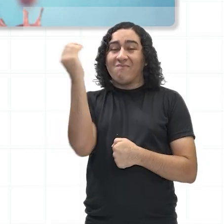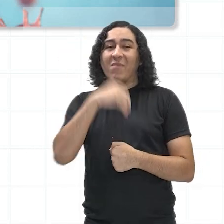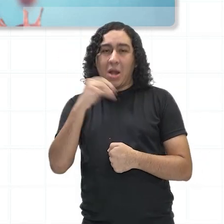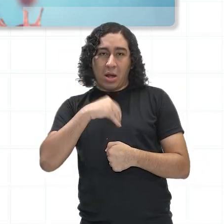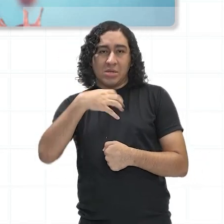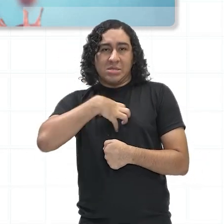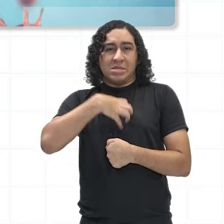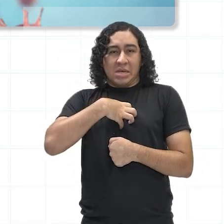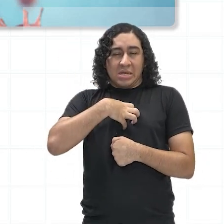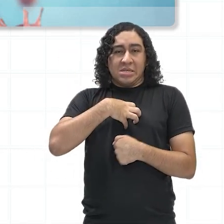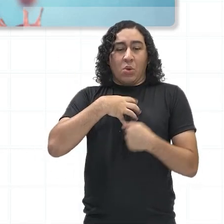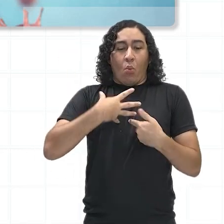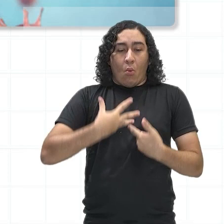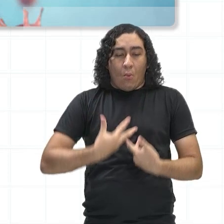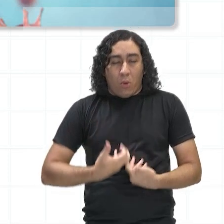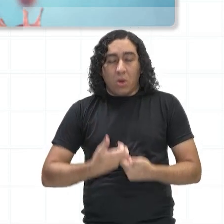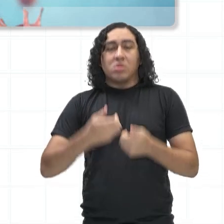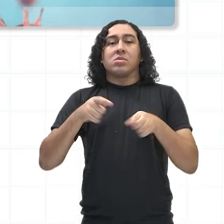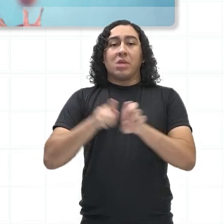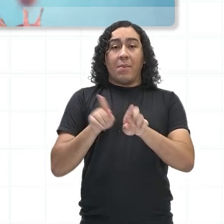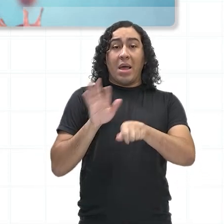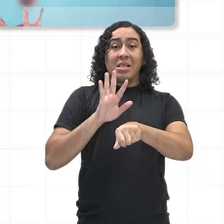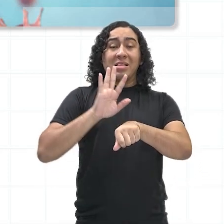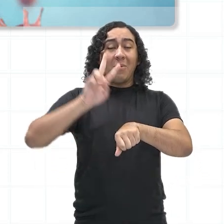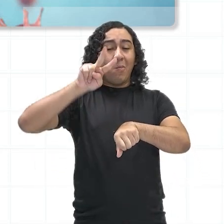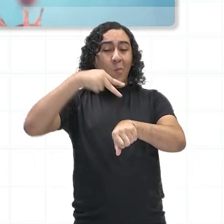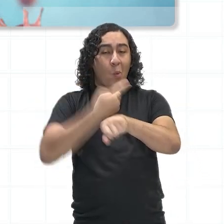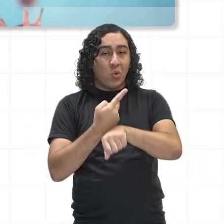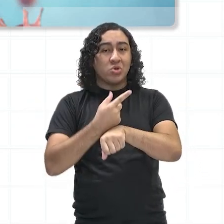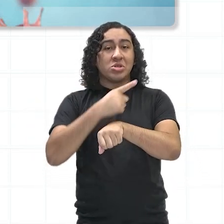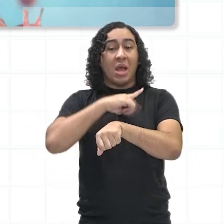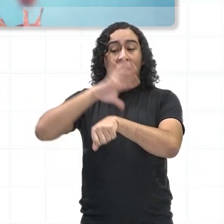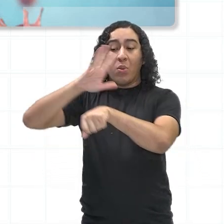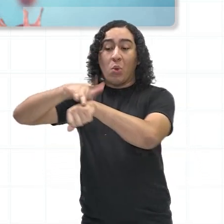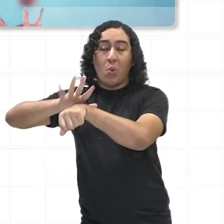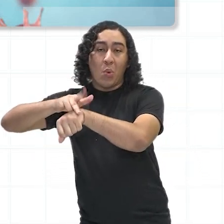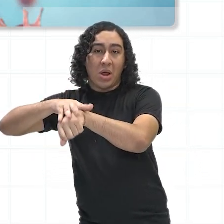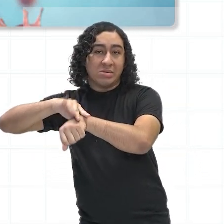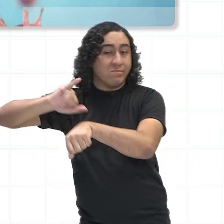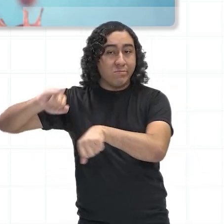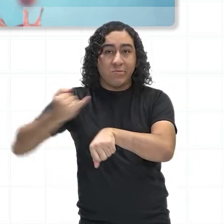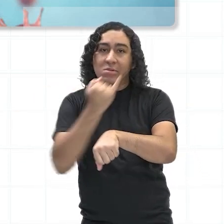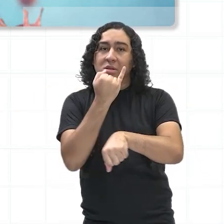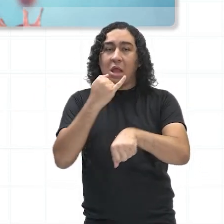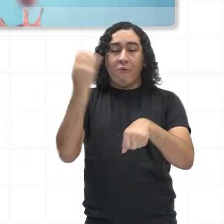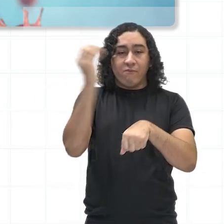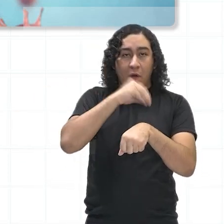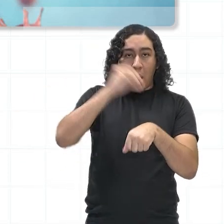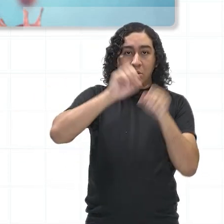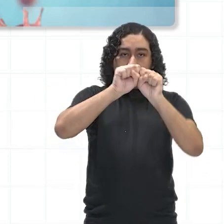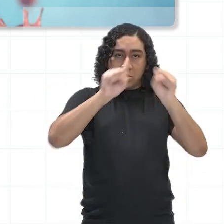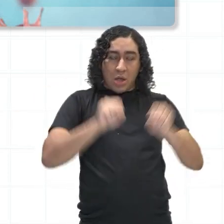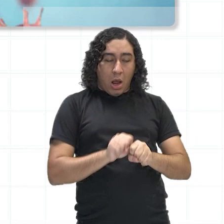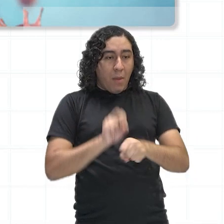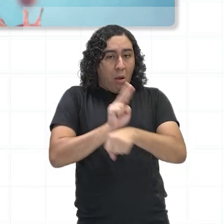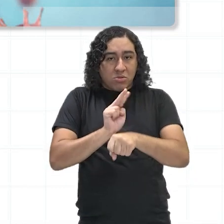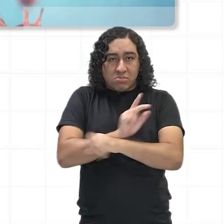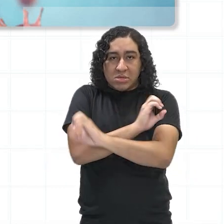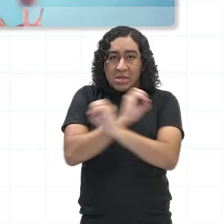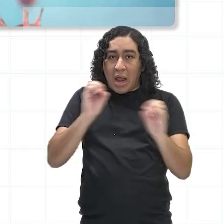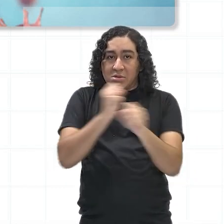vulnerável ao desenvolvimento de doenças oportunistas, né? Então, o que vai acontecer? A pessoa que teve contato aí com o